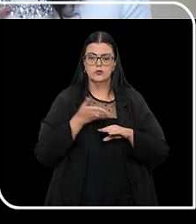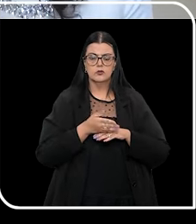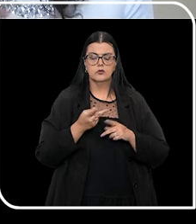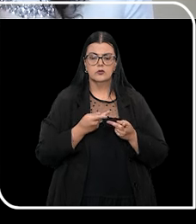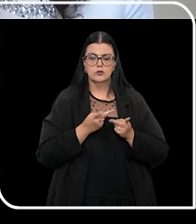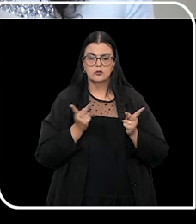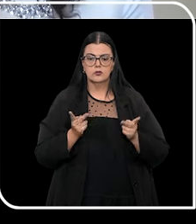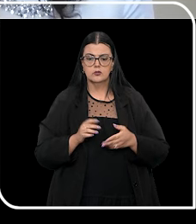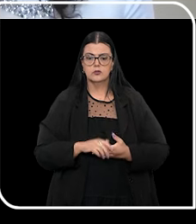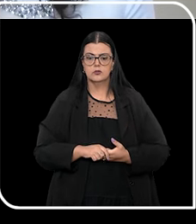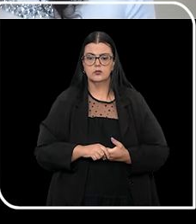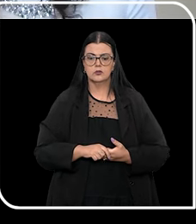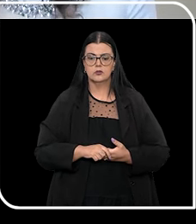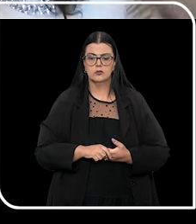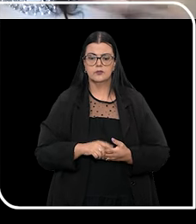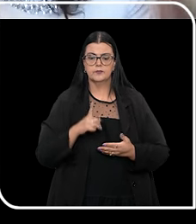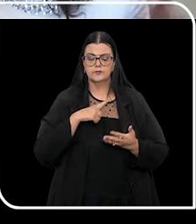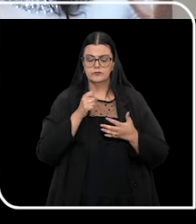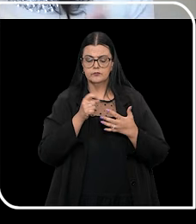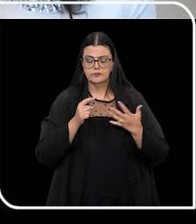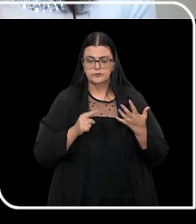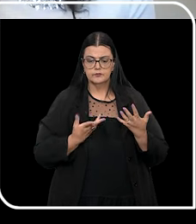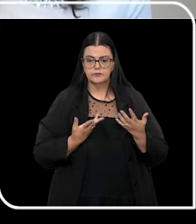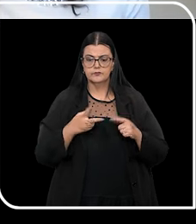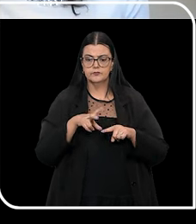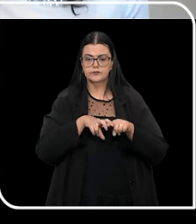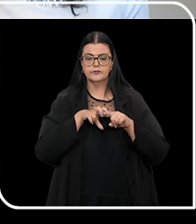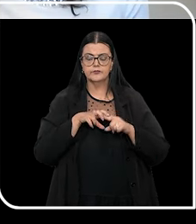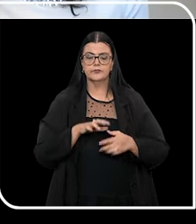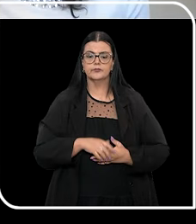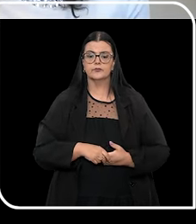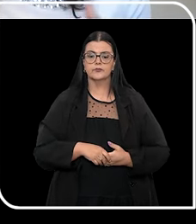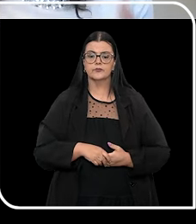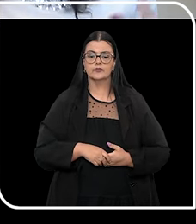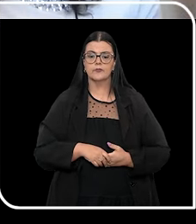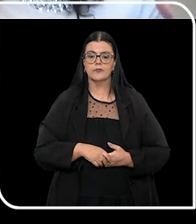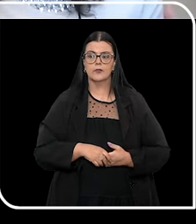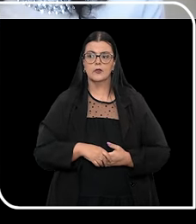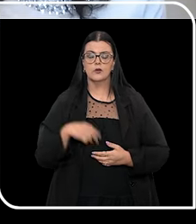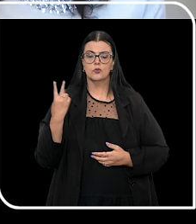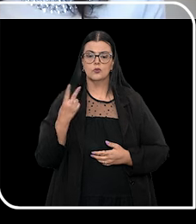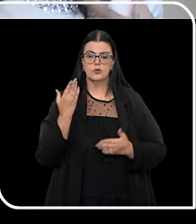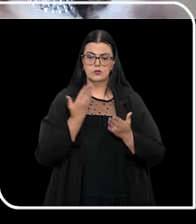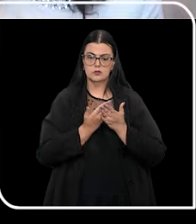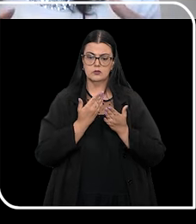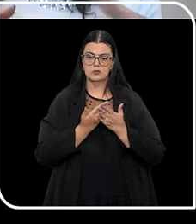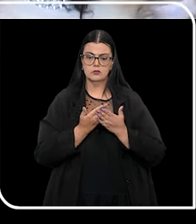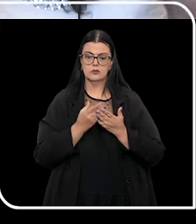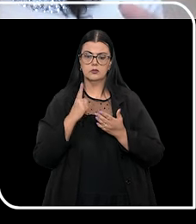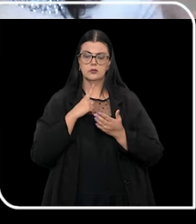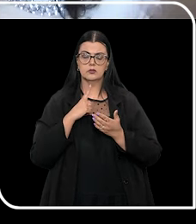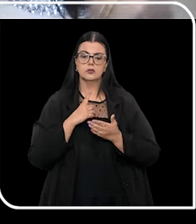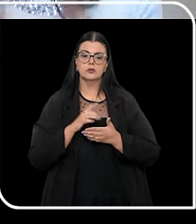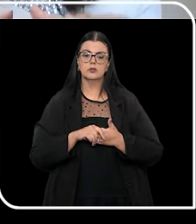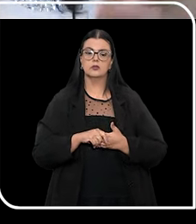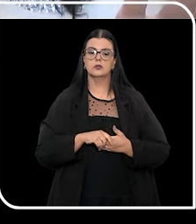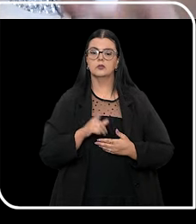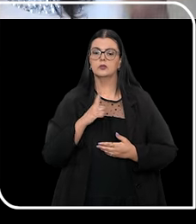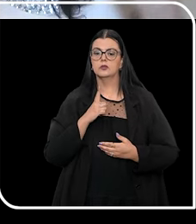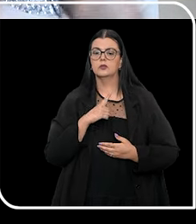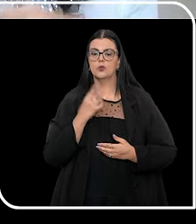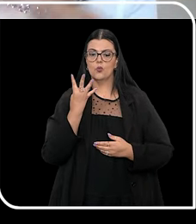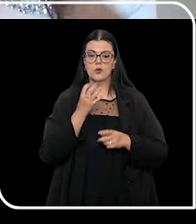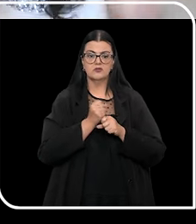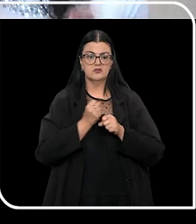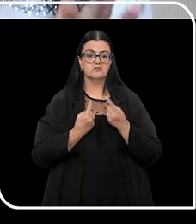escola escolhi a escola a gente escolhe por n fatores e as duas escolas fizeram e até hoje existe até naquela já